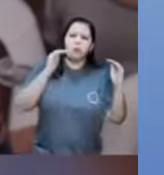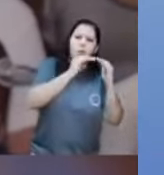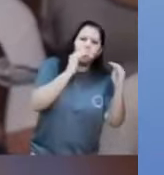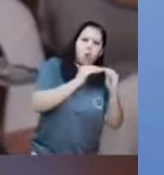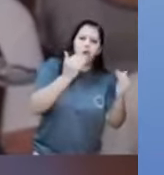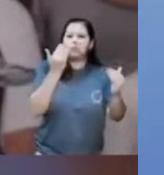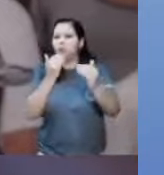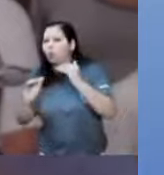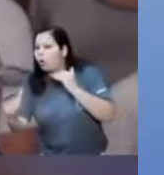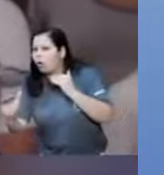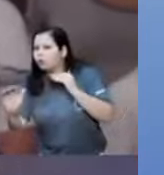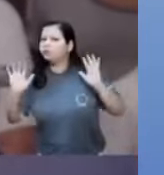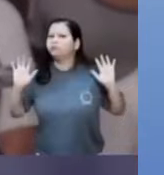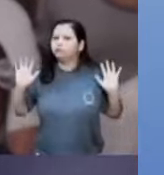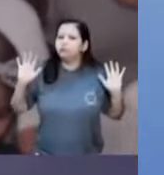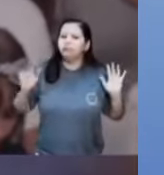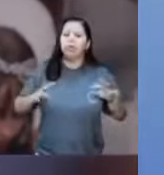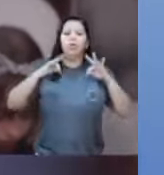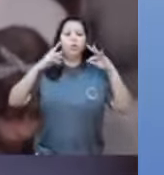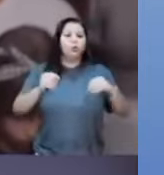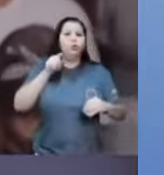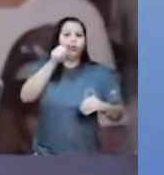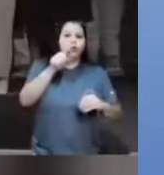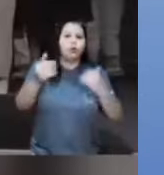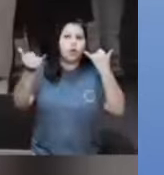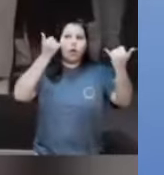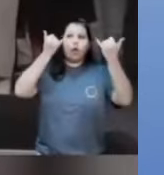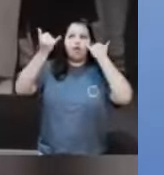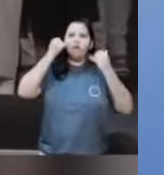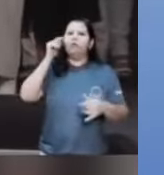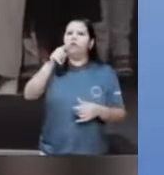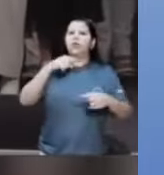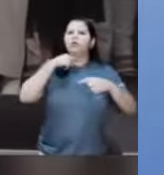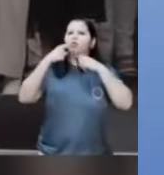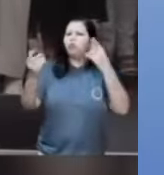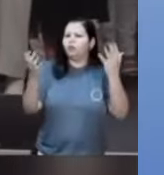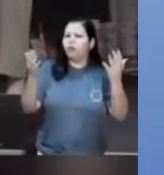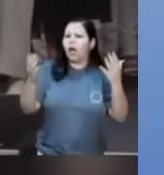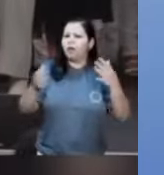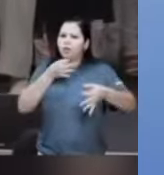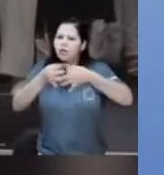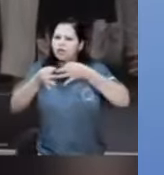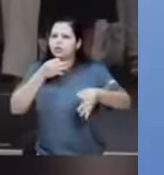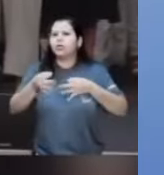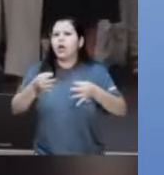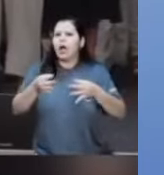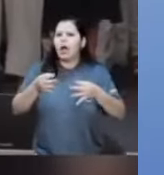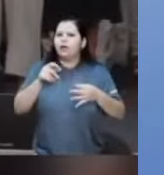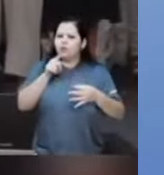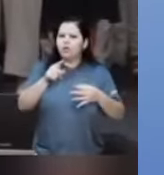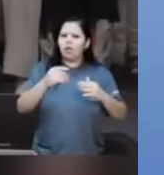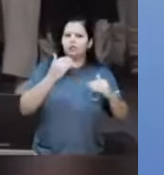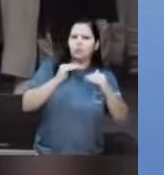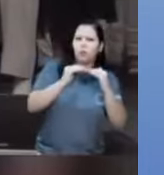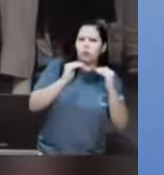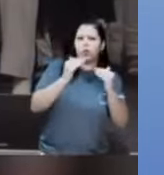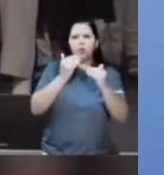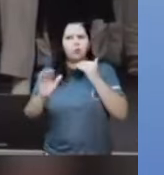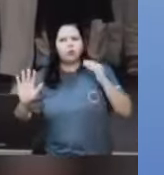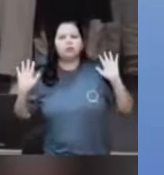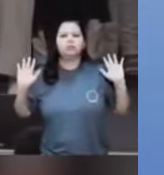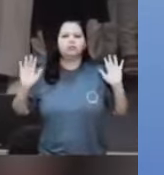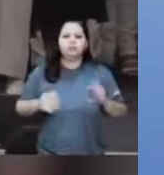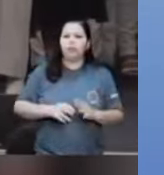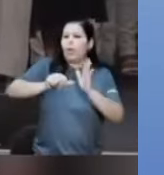ouvir duvidar criticar e determinar é isso que eu faço qualquer notícia que vem primeira